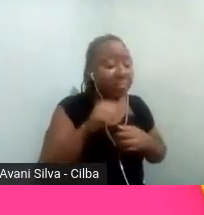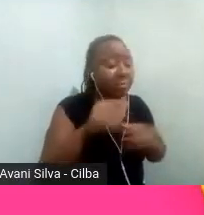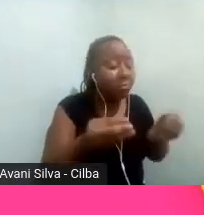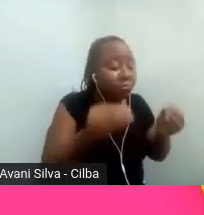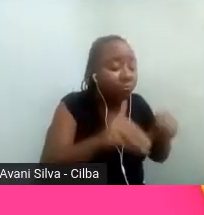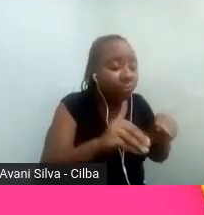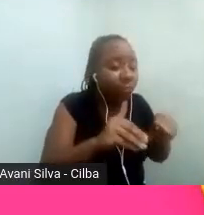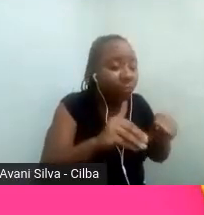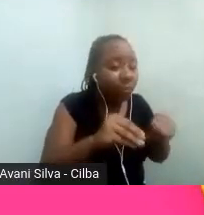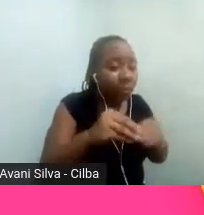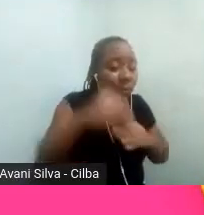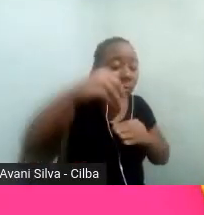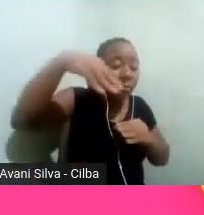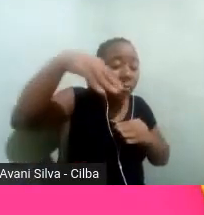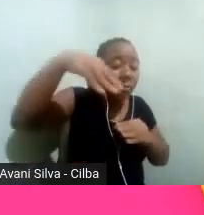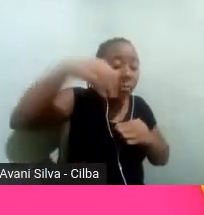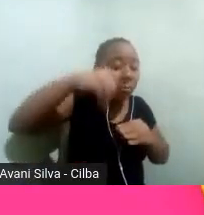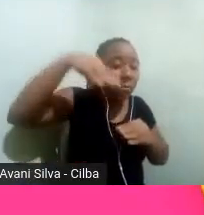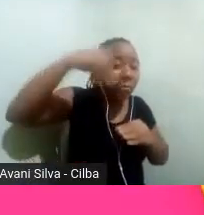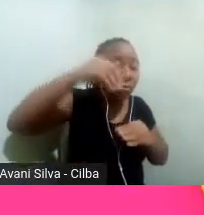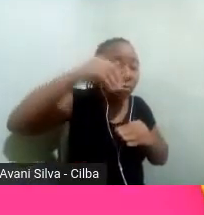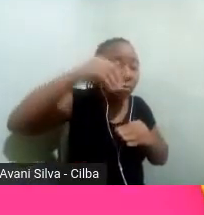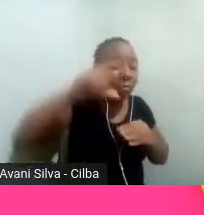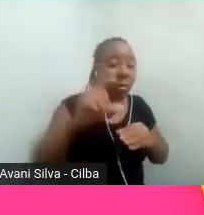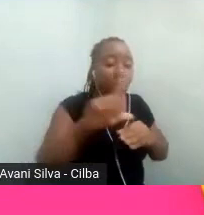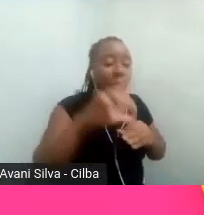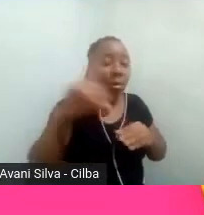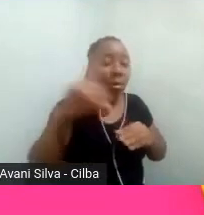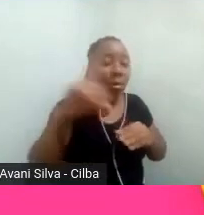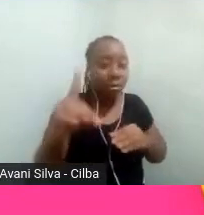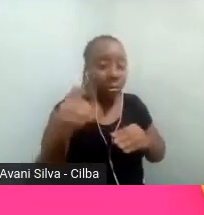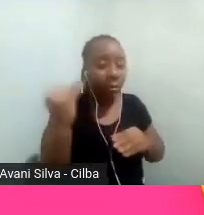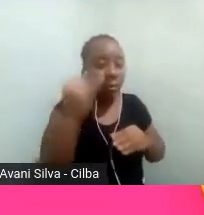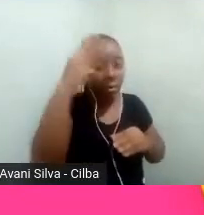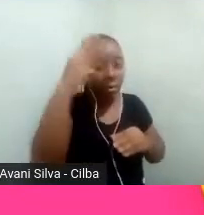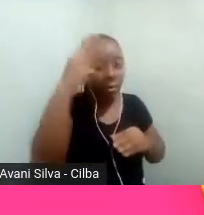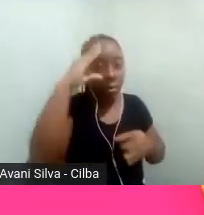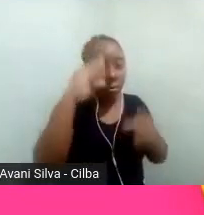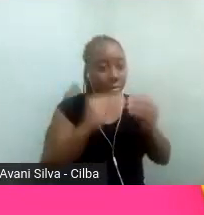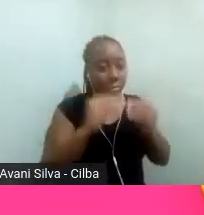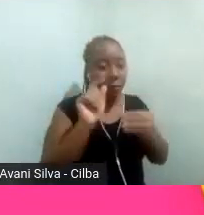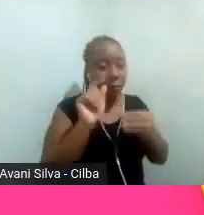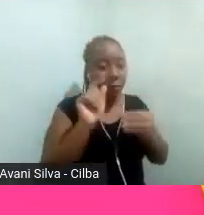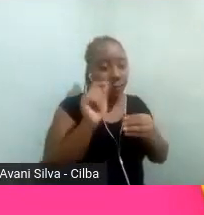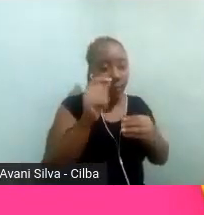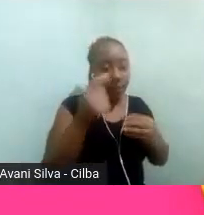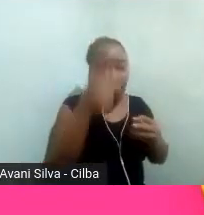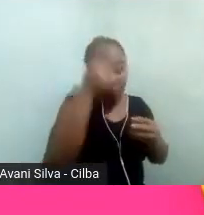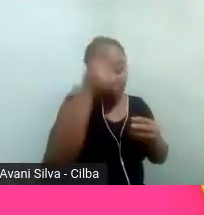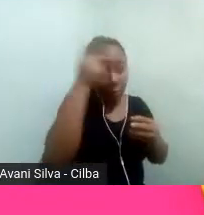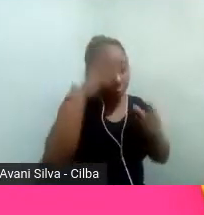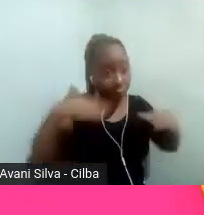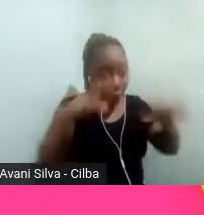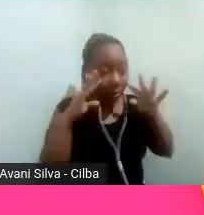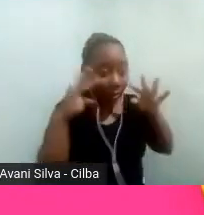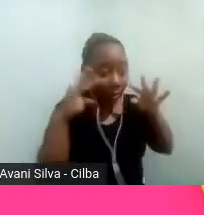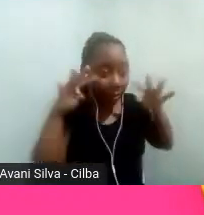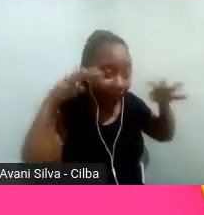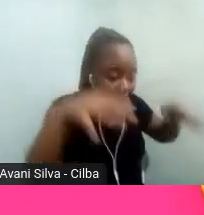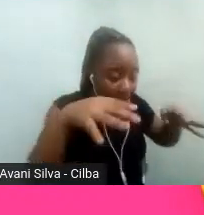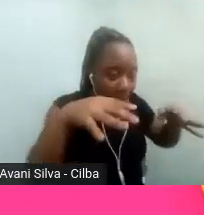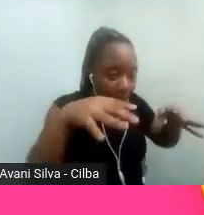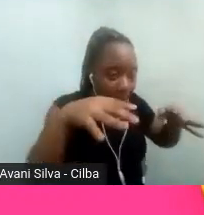piscar esse LED. Agora é importante a gente entender a seguinte coisa. Todo mundo está vendo que no programa